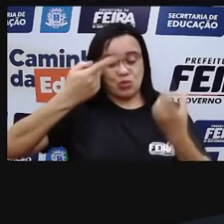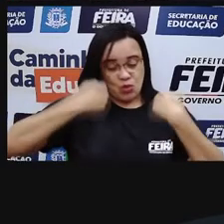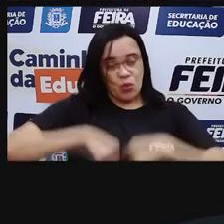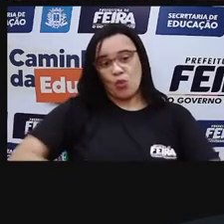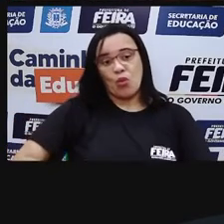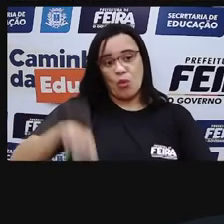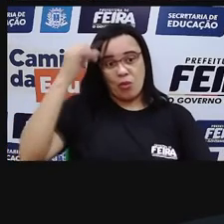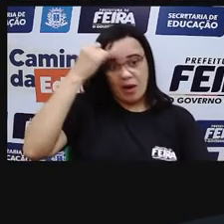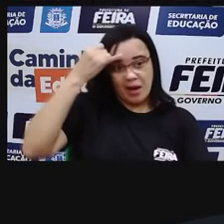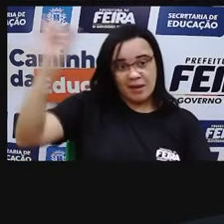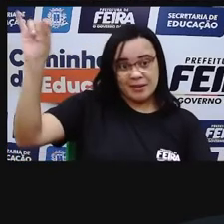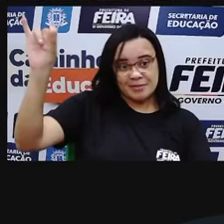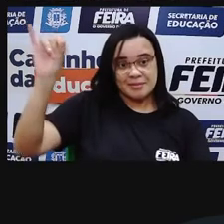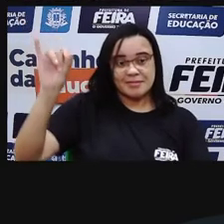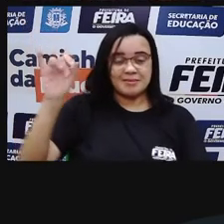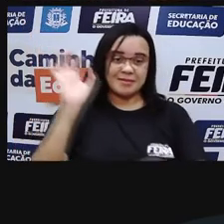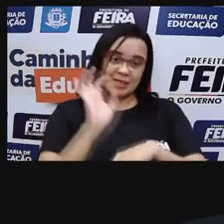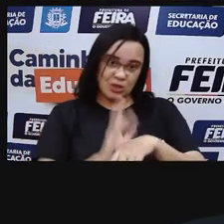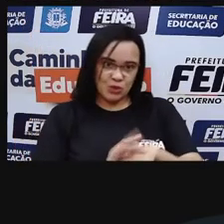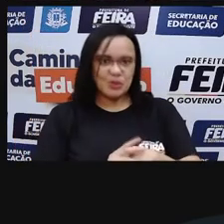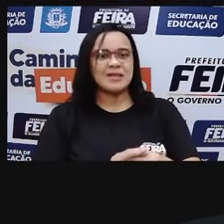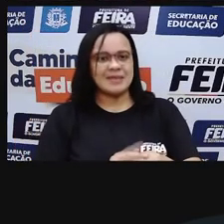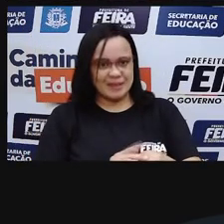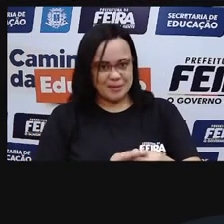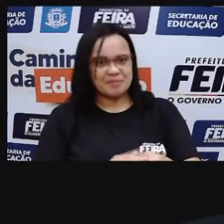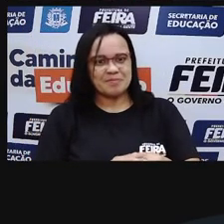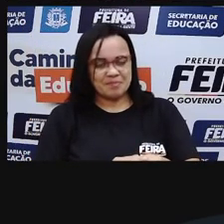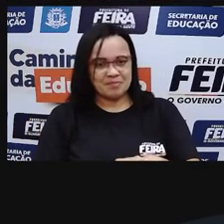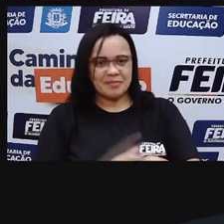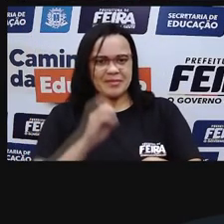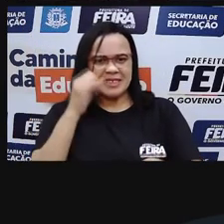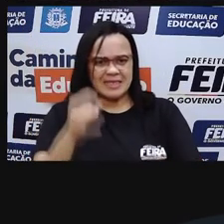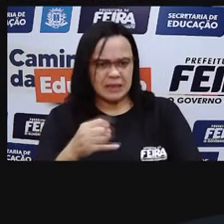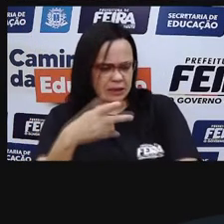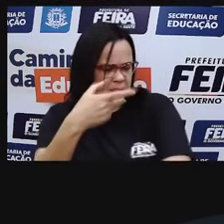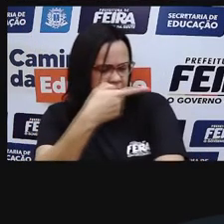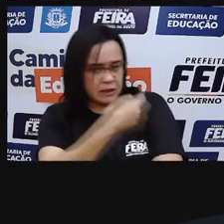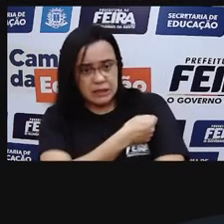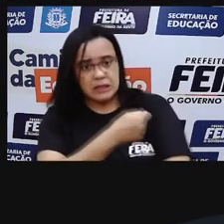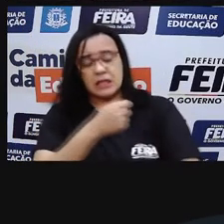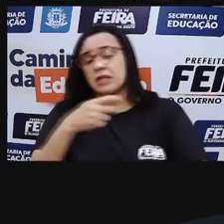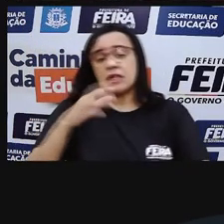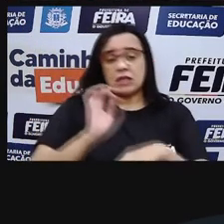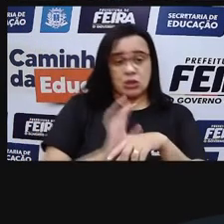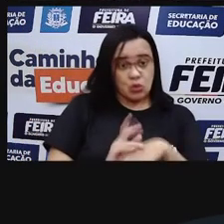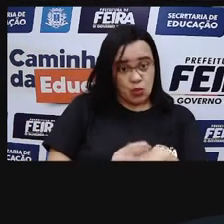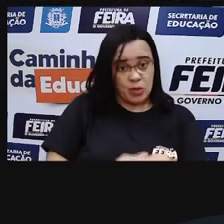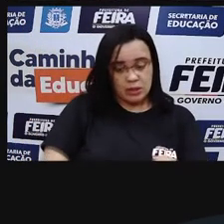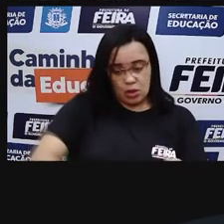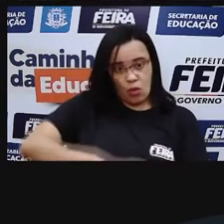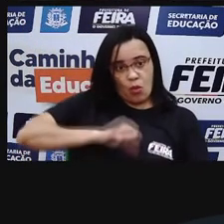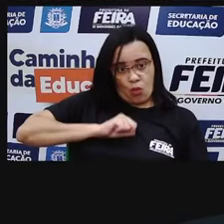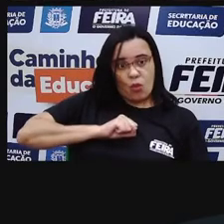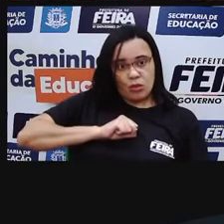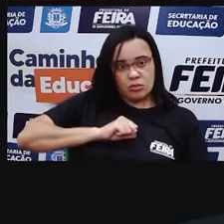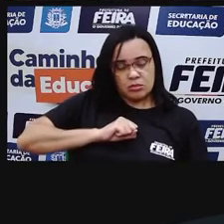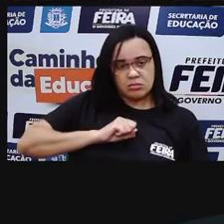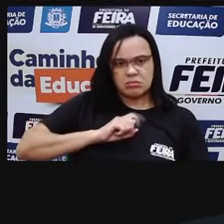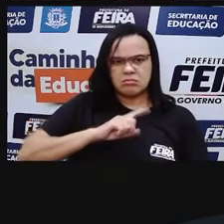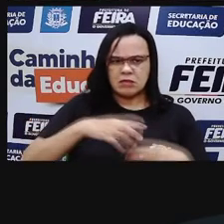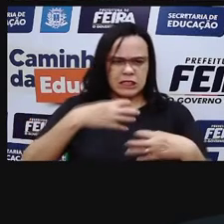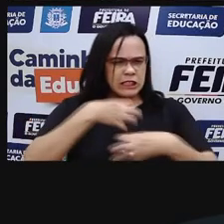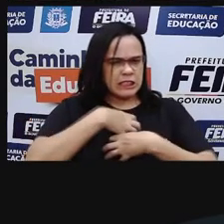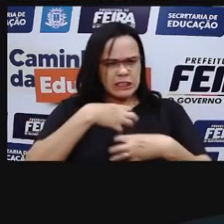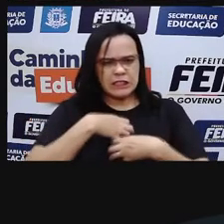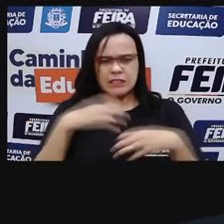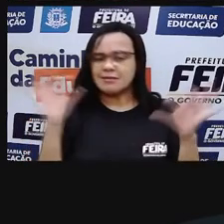essa doença realmente nos infecte, a gente ou não sinta, né, nenhum efeito, porque o nosso corpo